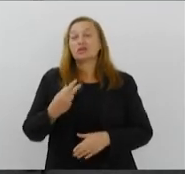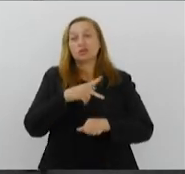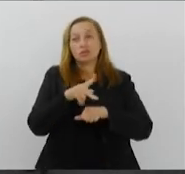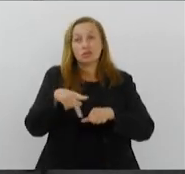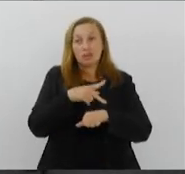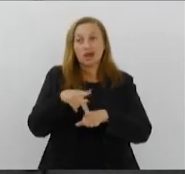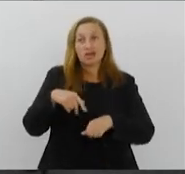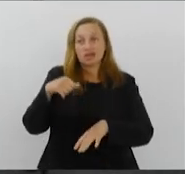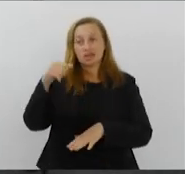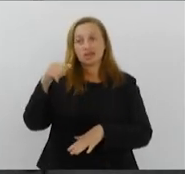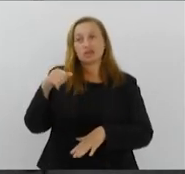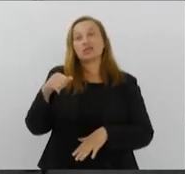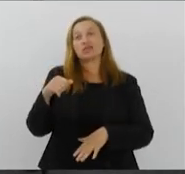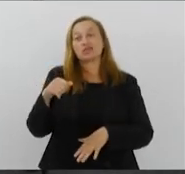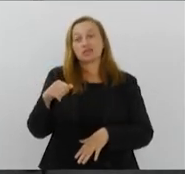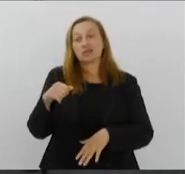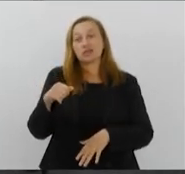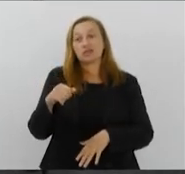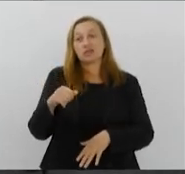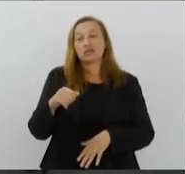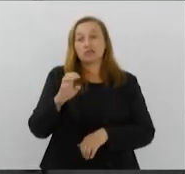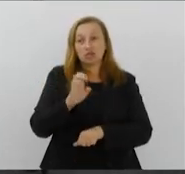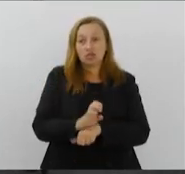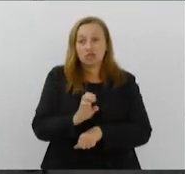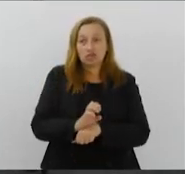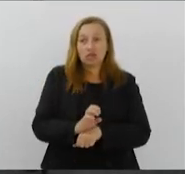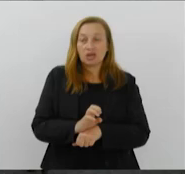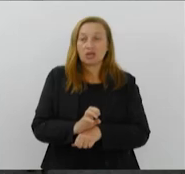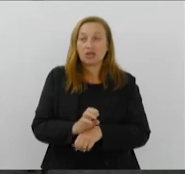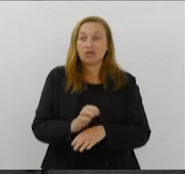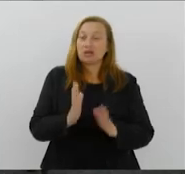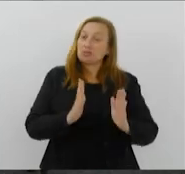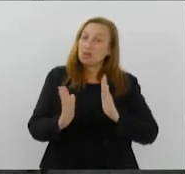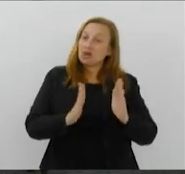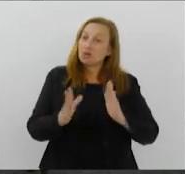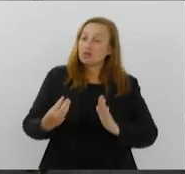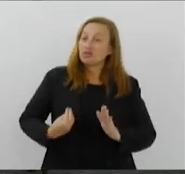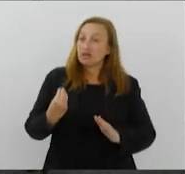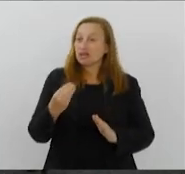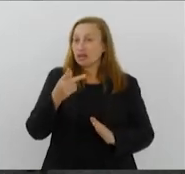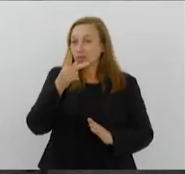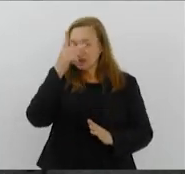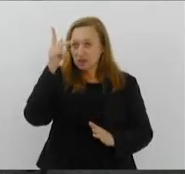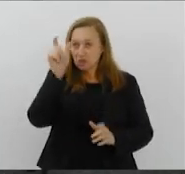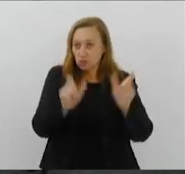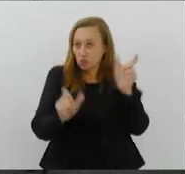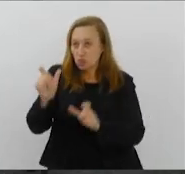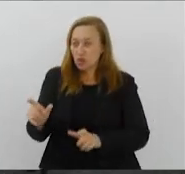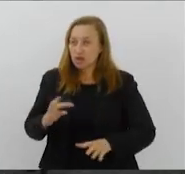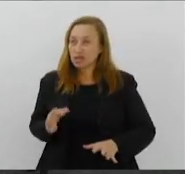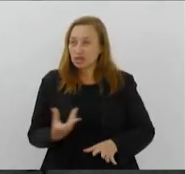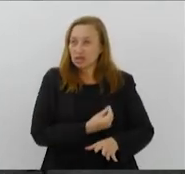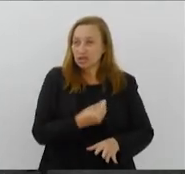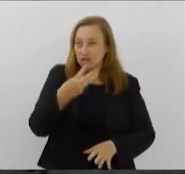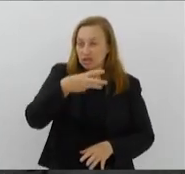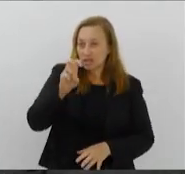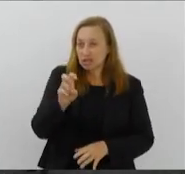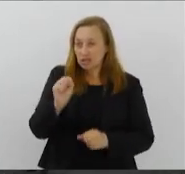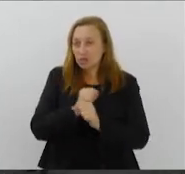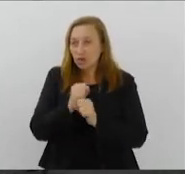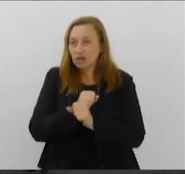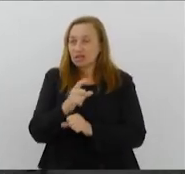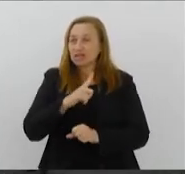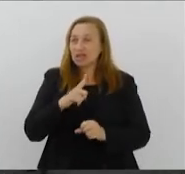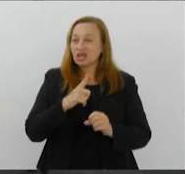que a expectativa de vida de uma pessoa trans é de 35 anos. E aí, eu quero entrar em dois conceitos